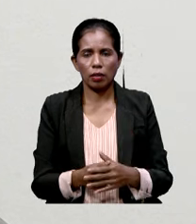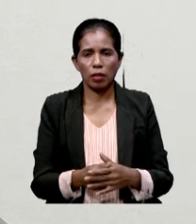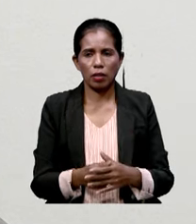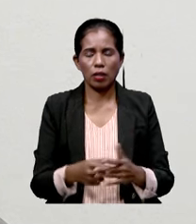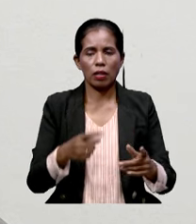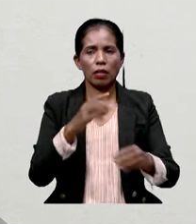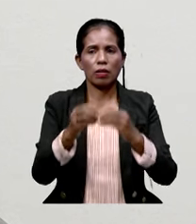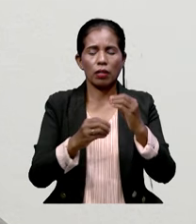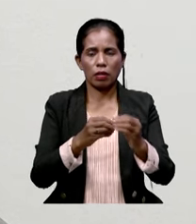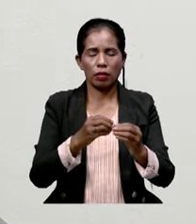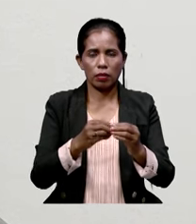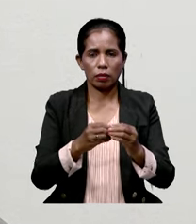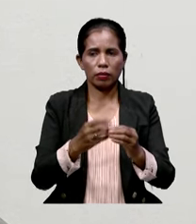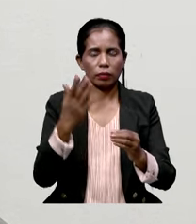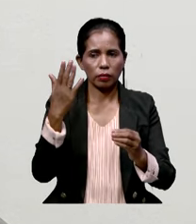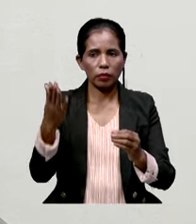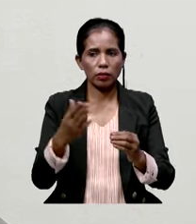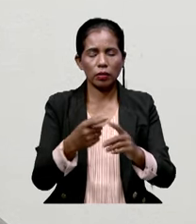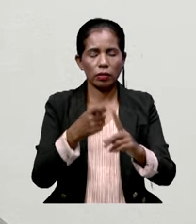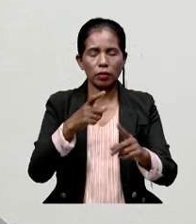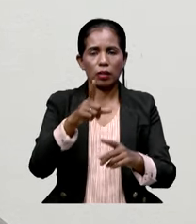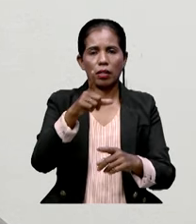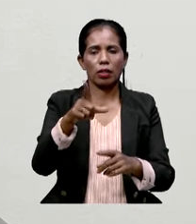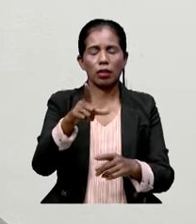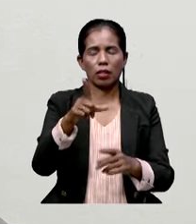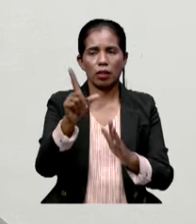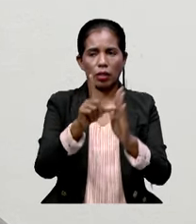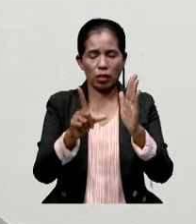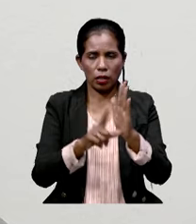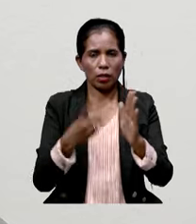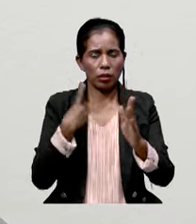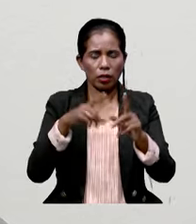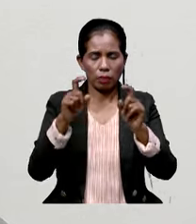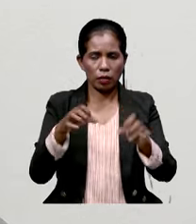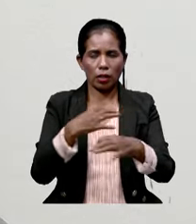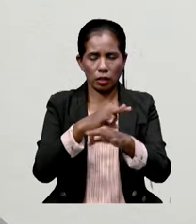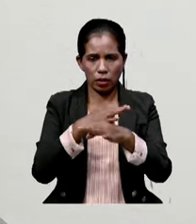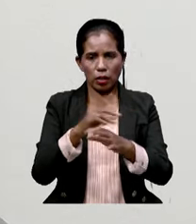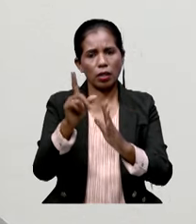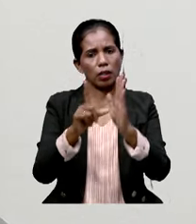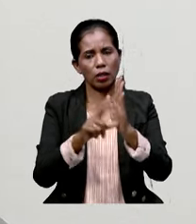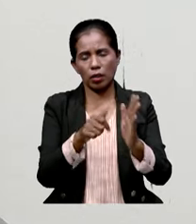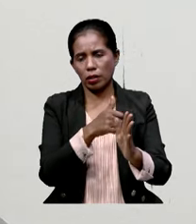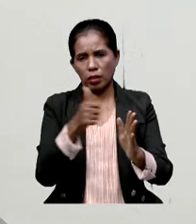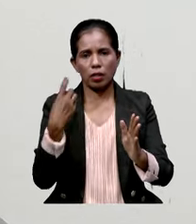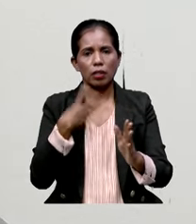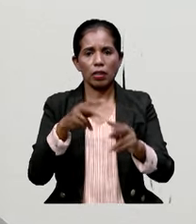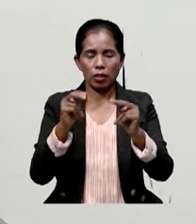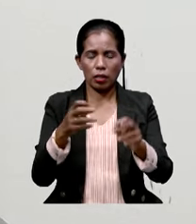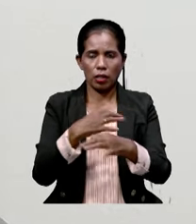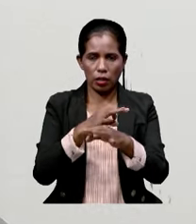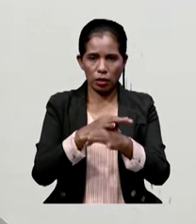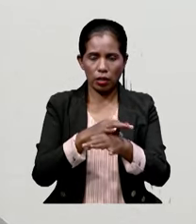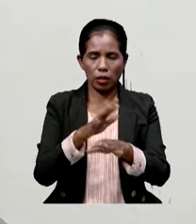katak ia parte legislação ita precisa hadia legislação balung ne be